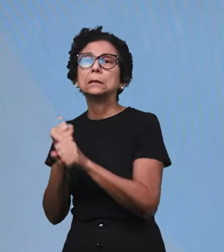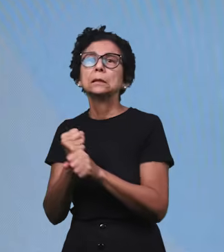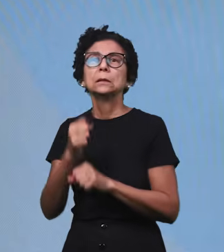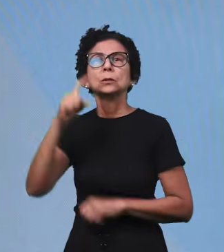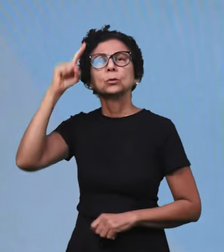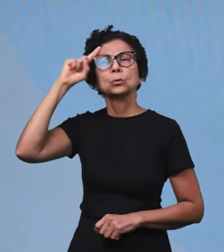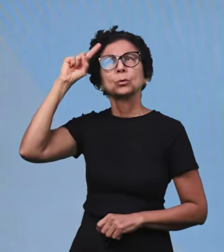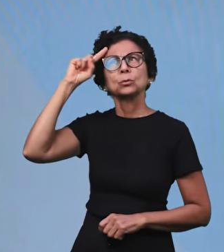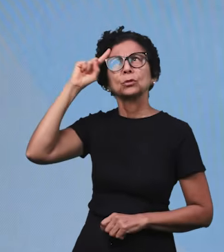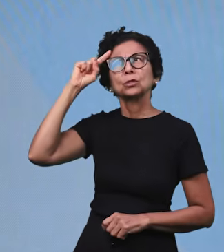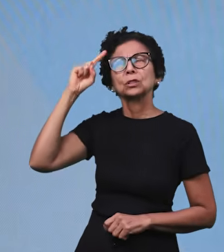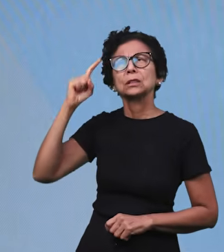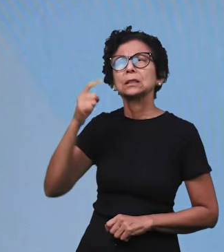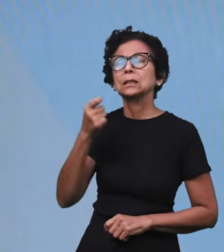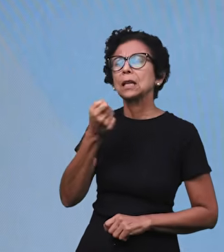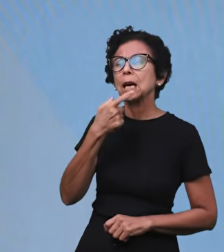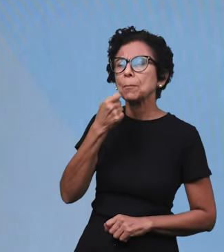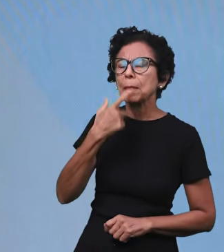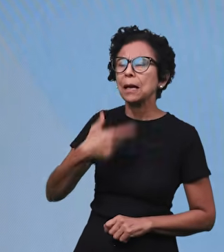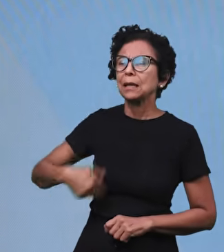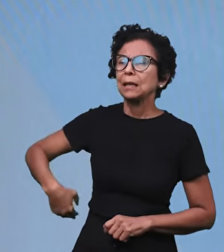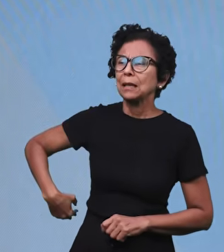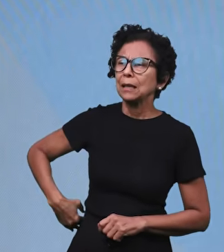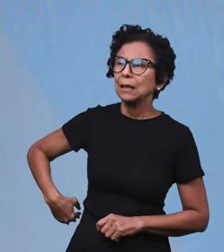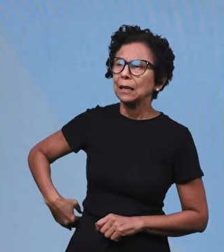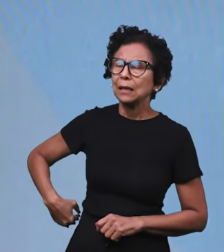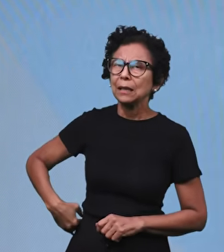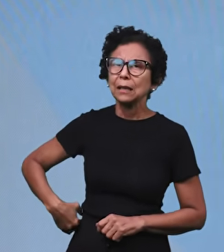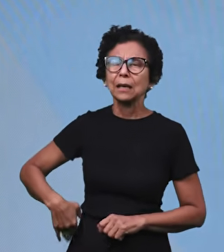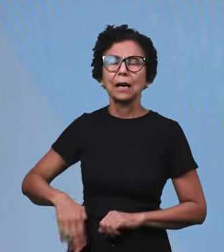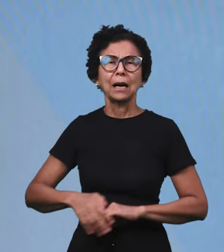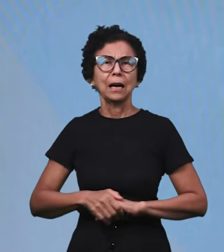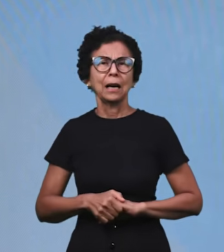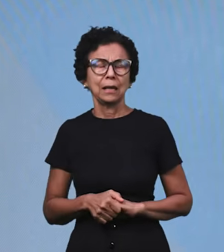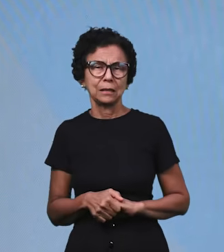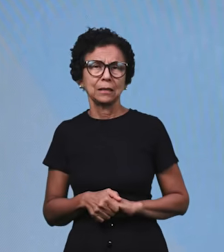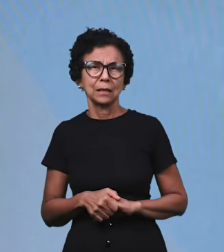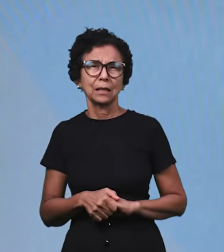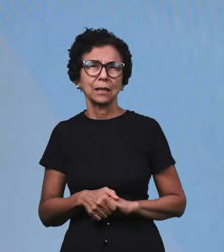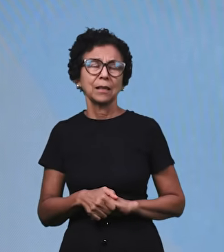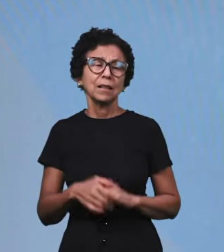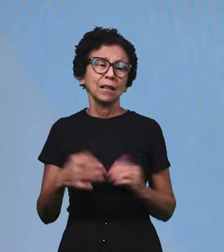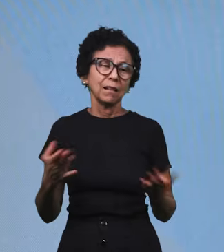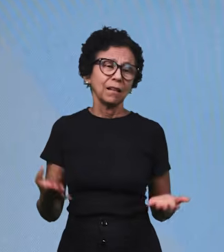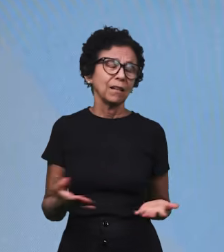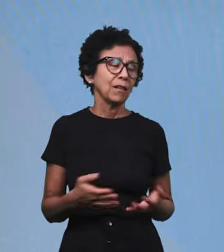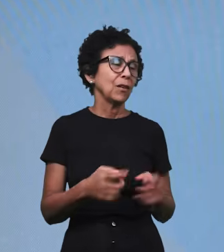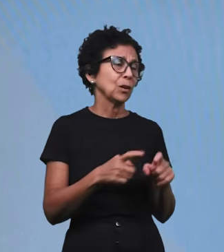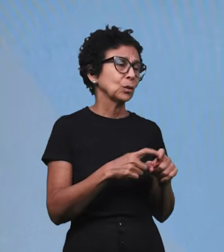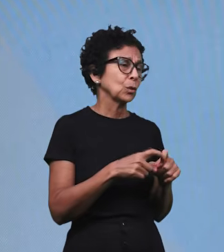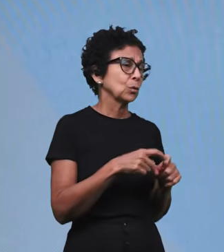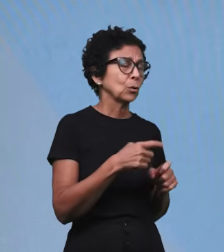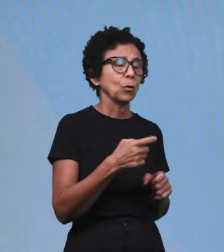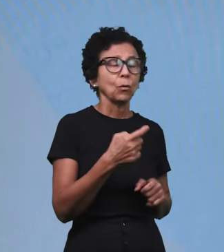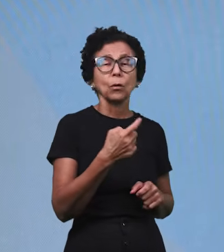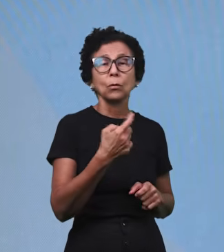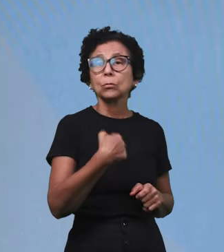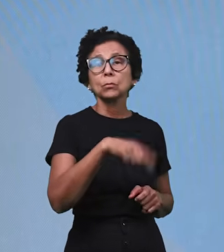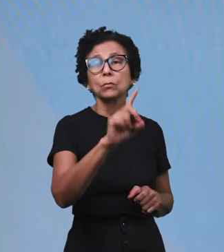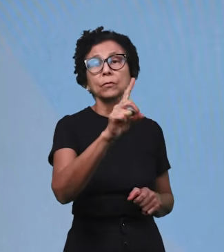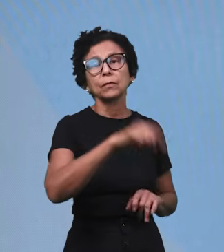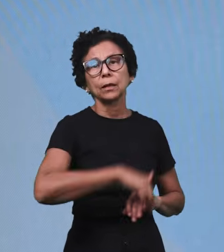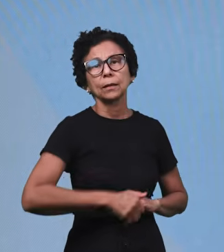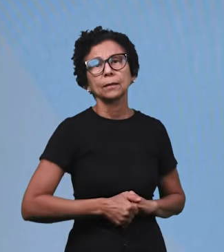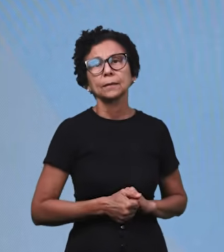todo dia para uma dor lombar, né? Ao invés de ir no médico procurar saber por que está com a dor lombar, fica tomando medicamento para aliviar, e é um